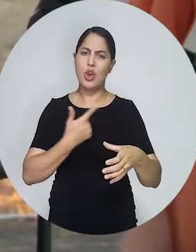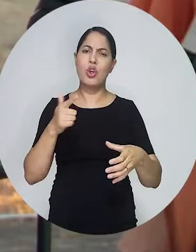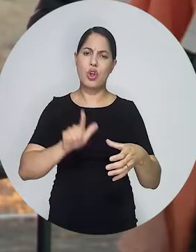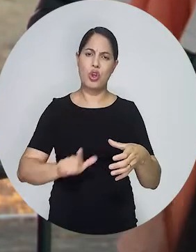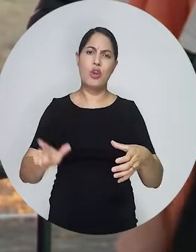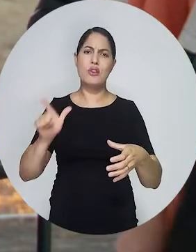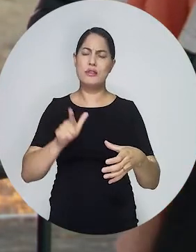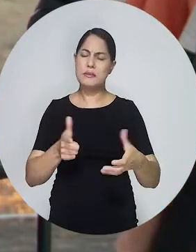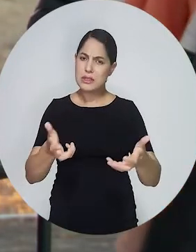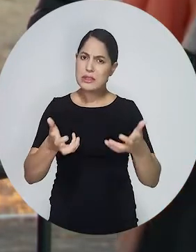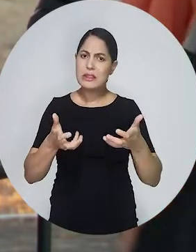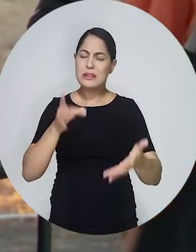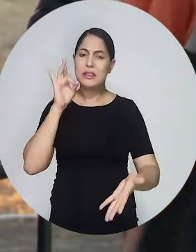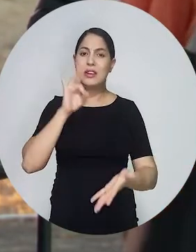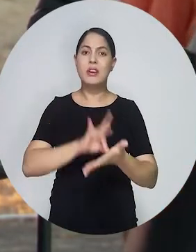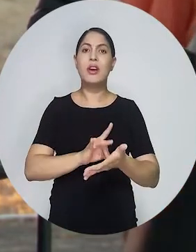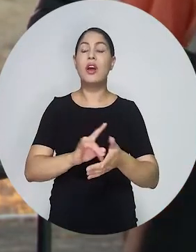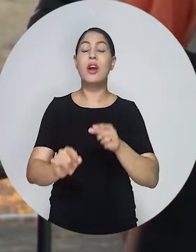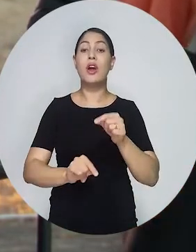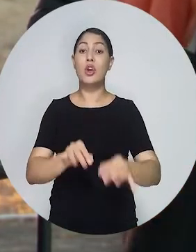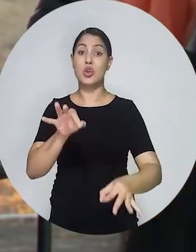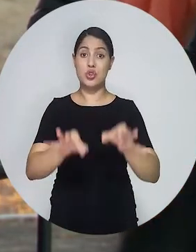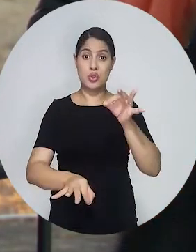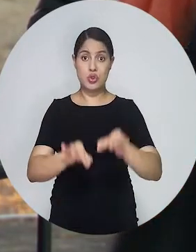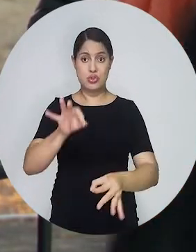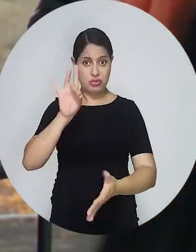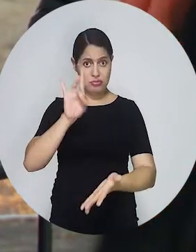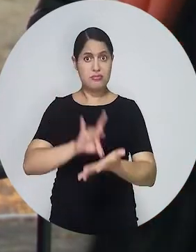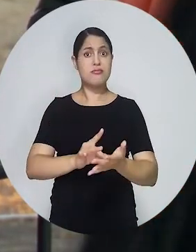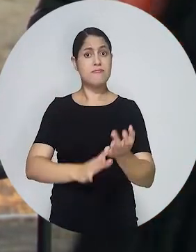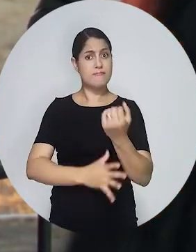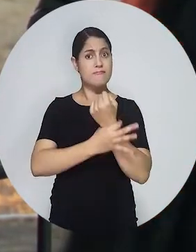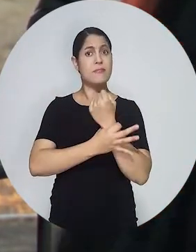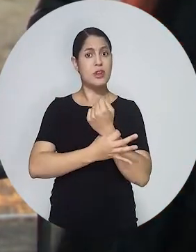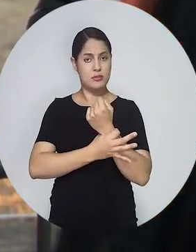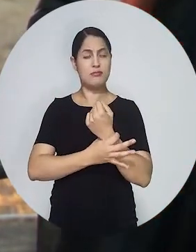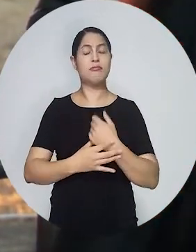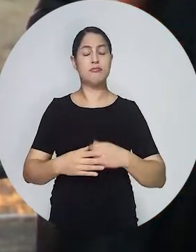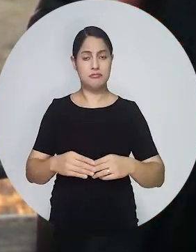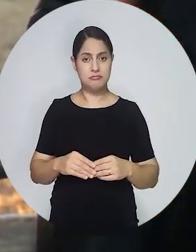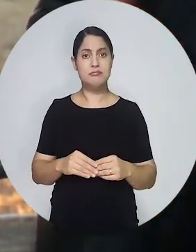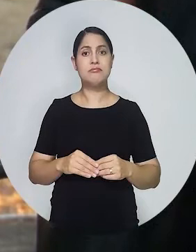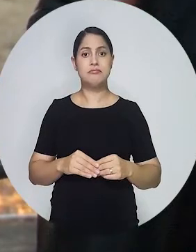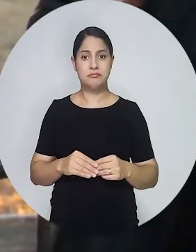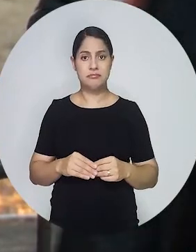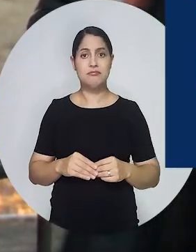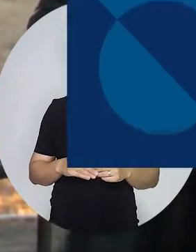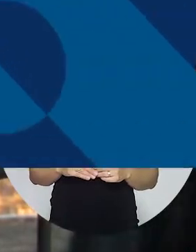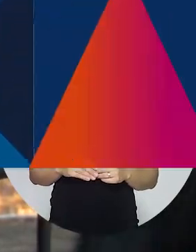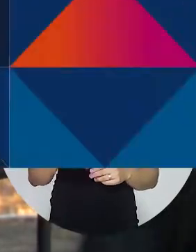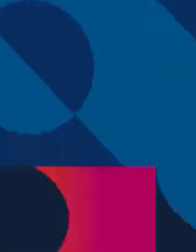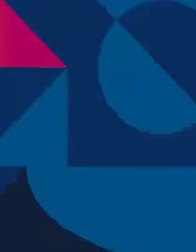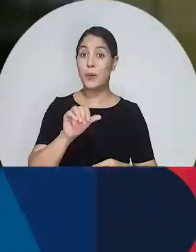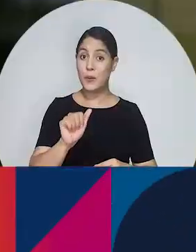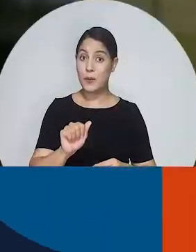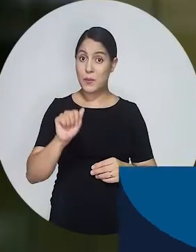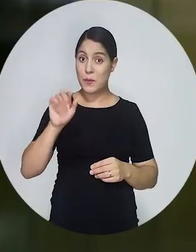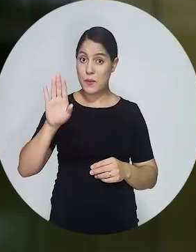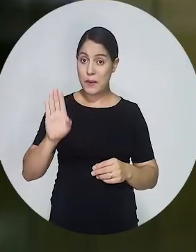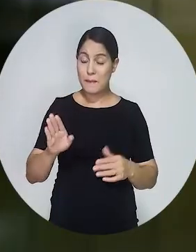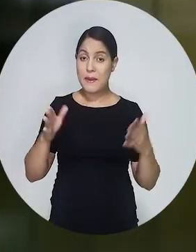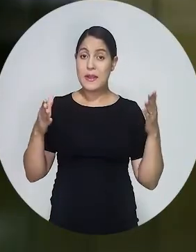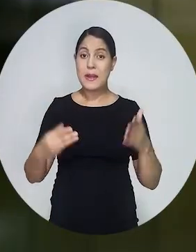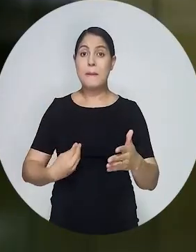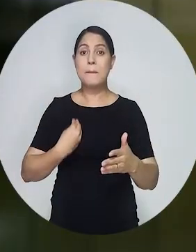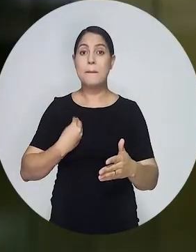nossa atuação aguerrida pelos reconhecimentos que todos os colegas almejam, que a justiça exige, que o jurisdicionado precisa. A